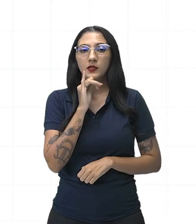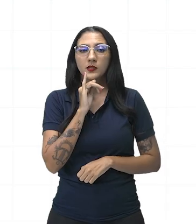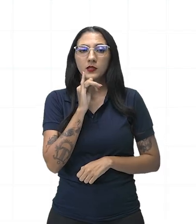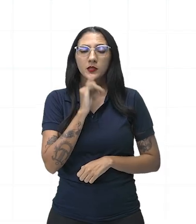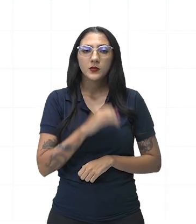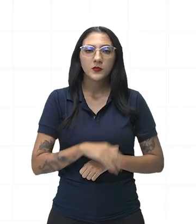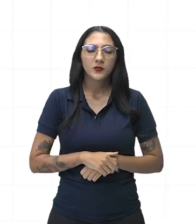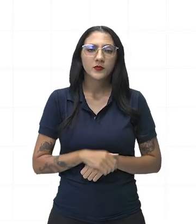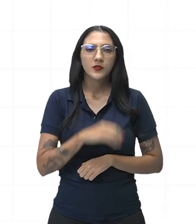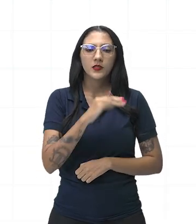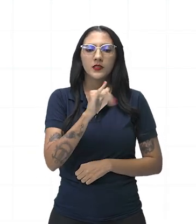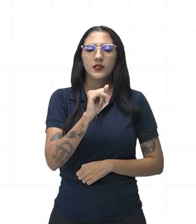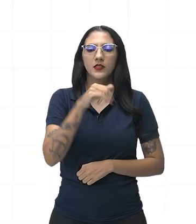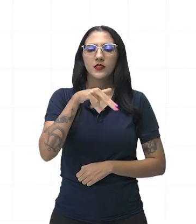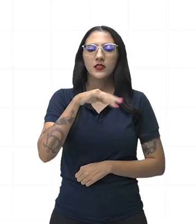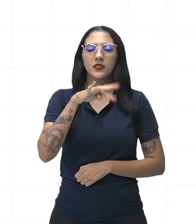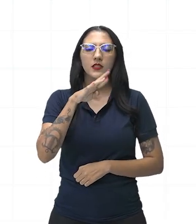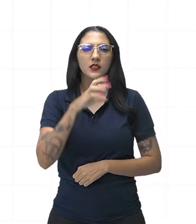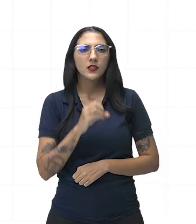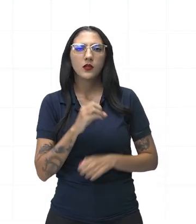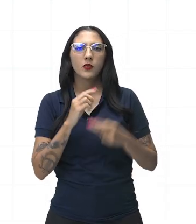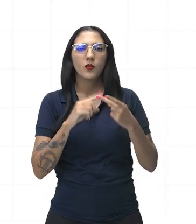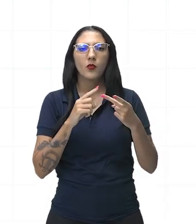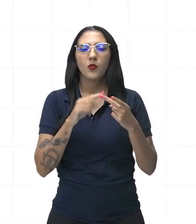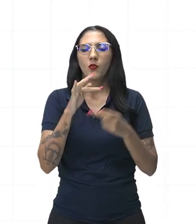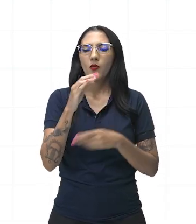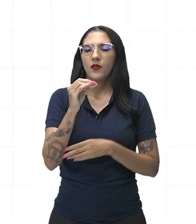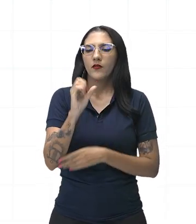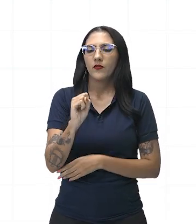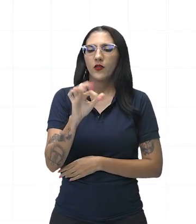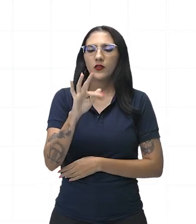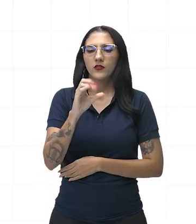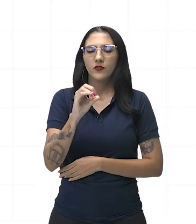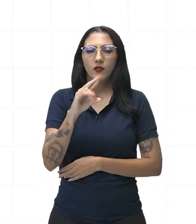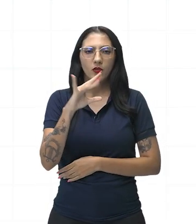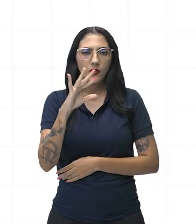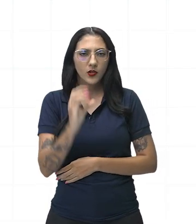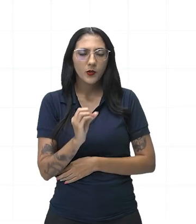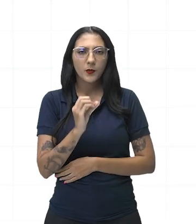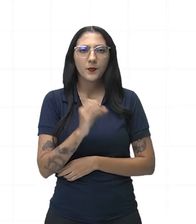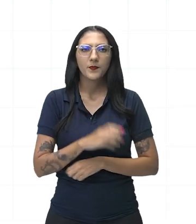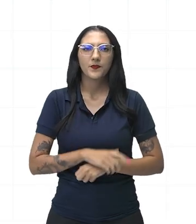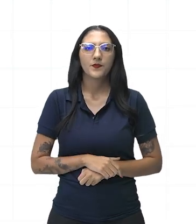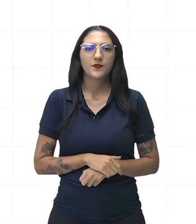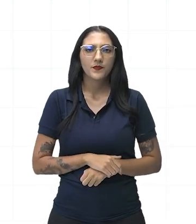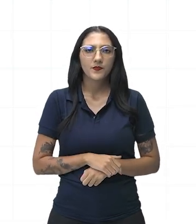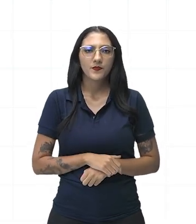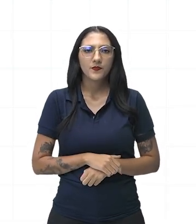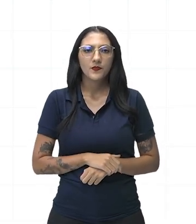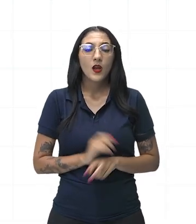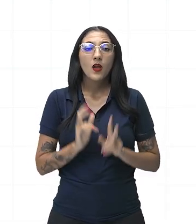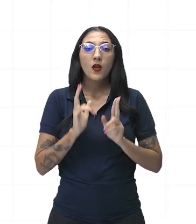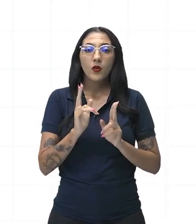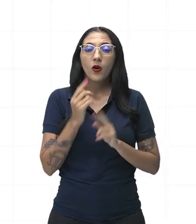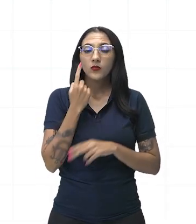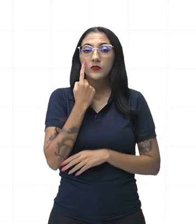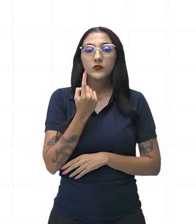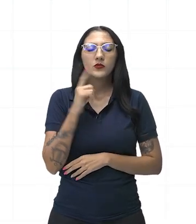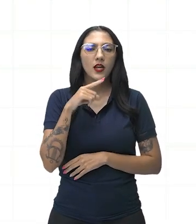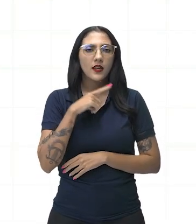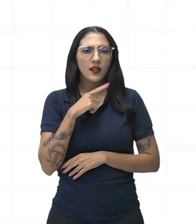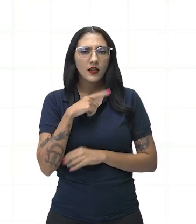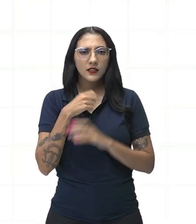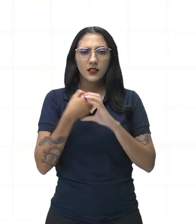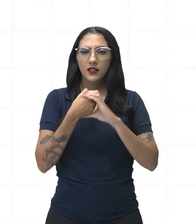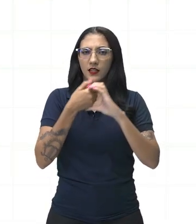cianídrico, ácido sulfuroso, ácido fosfórico e o ácido pirofosfórico. Como podemos perceber dentro dessas